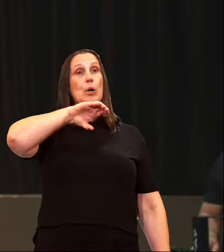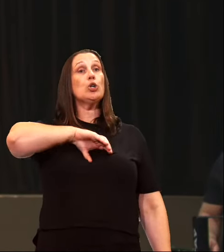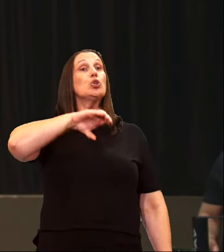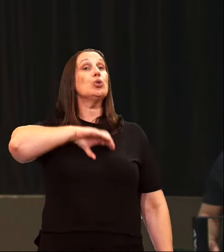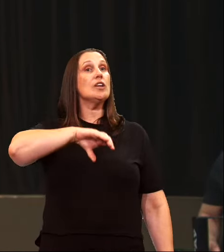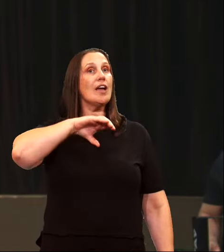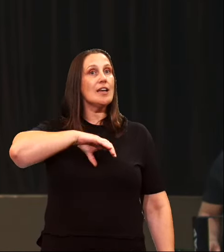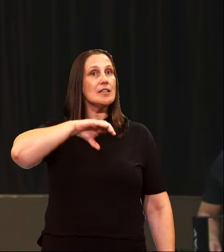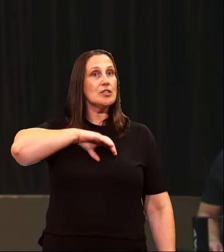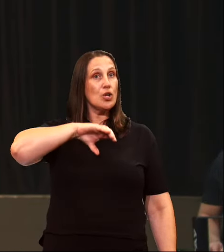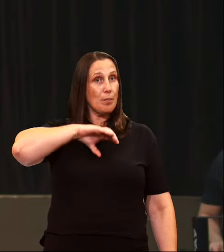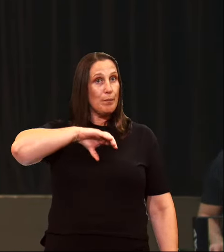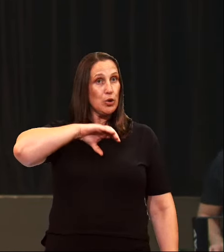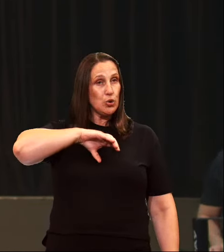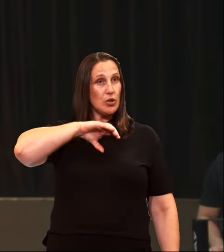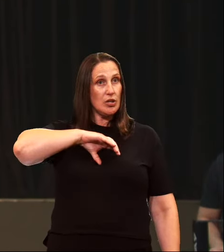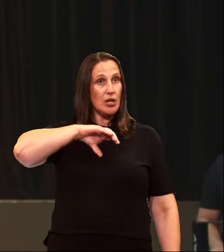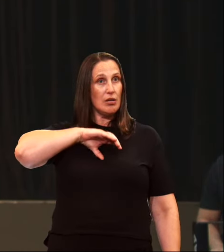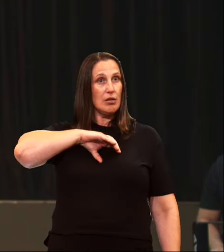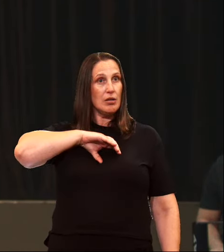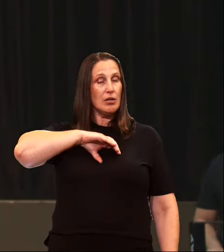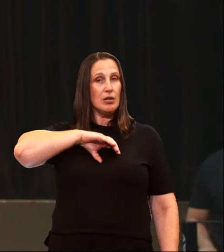todos: obrigado.